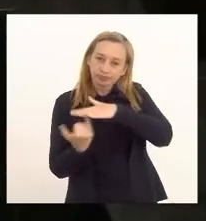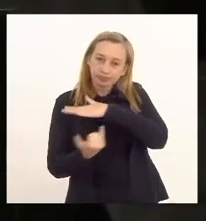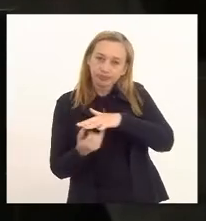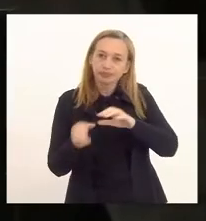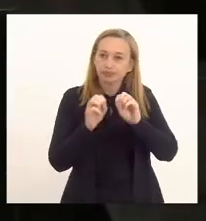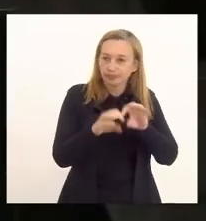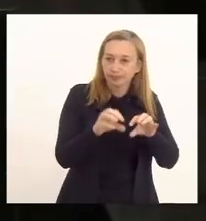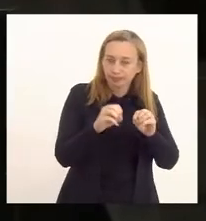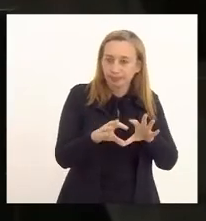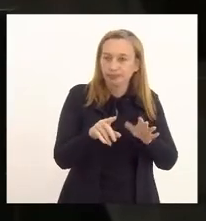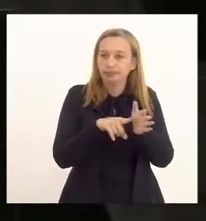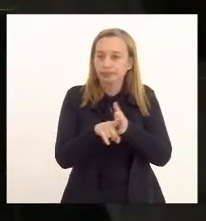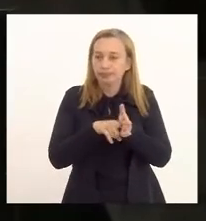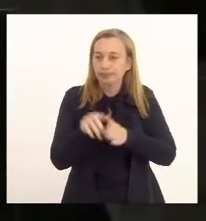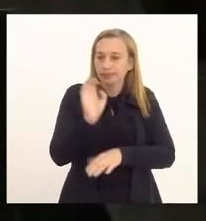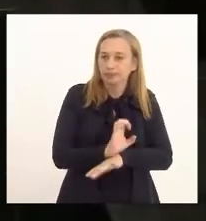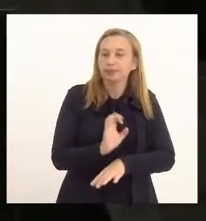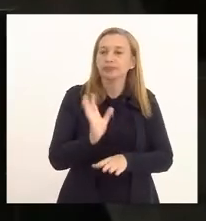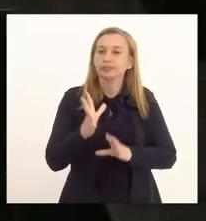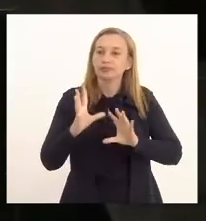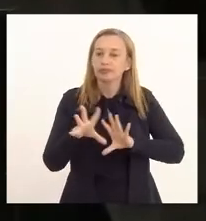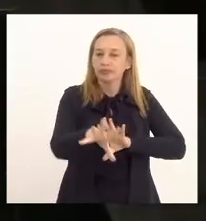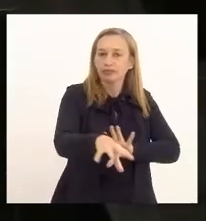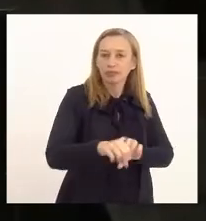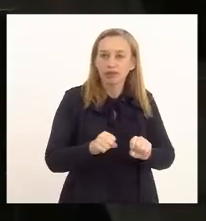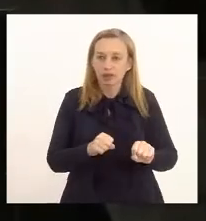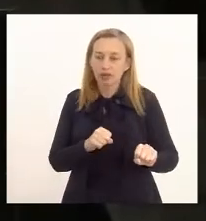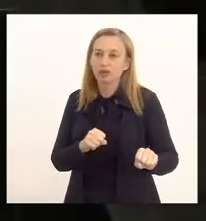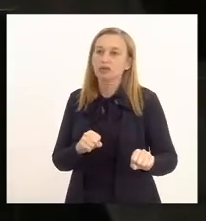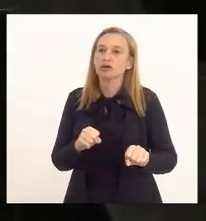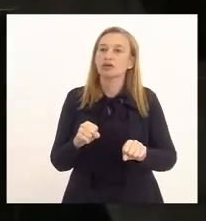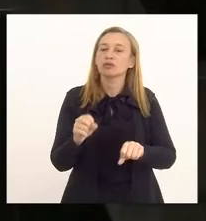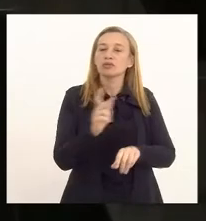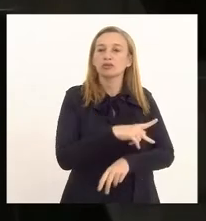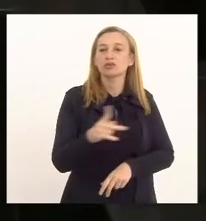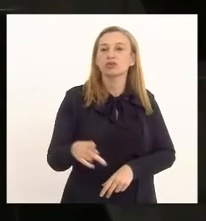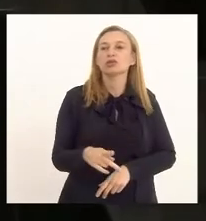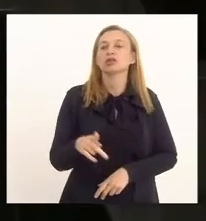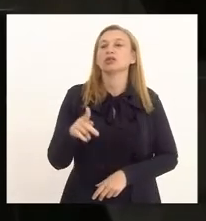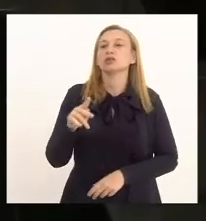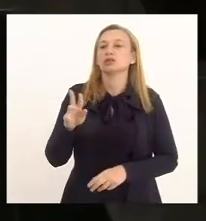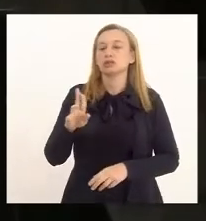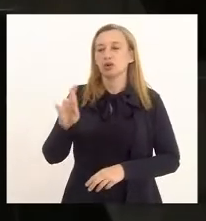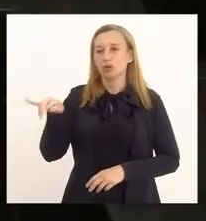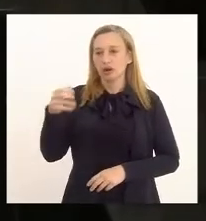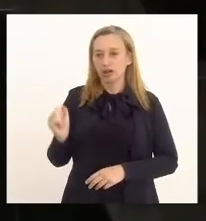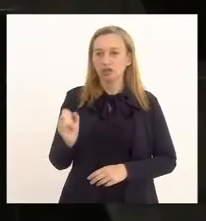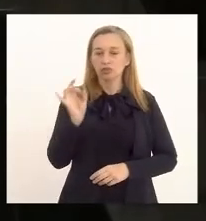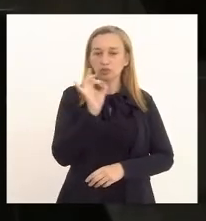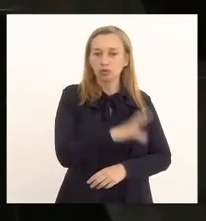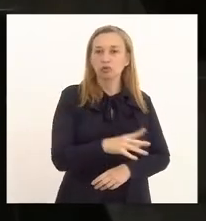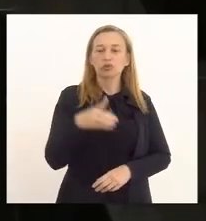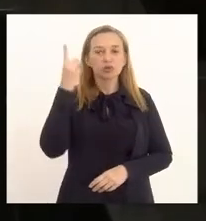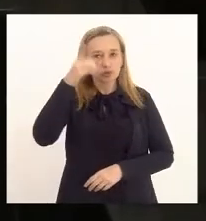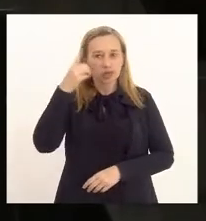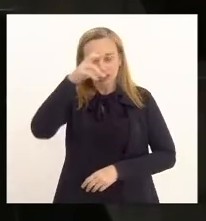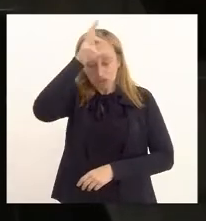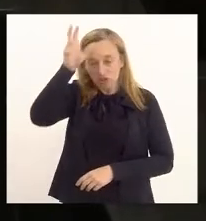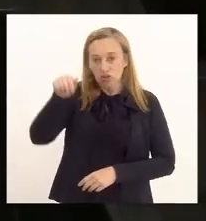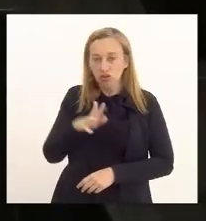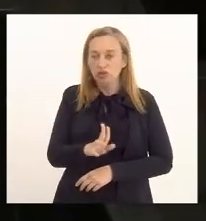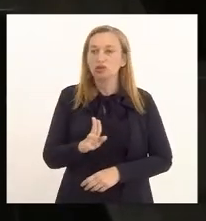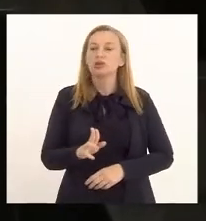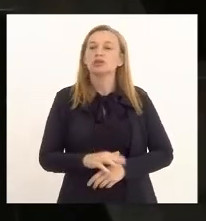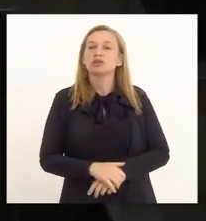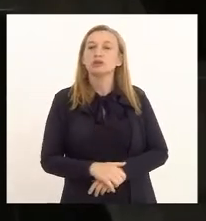do Estado, como é o caso da Faculdade de Formação de Professores da UERJ. E por último, deputada Tiaju, concluindo o meu tempo, eu não quero deixar de